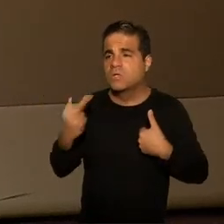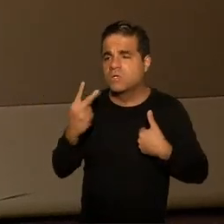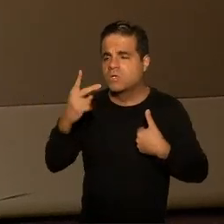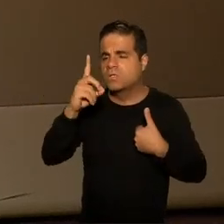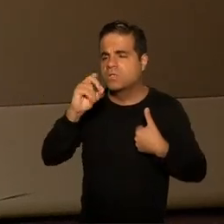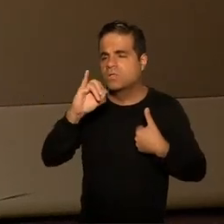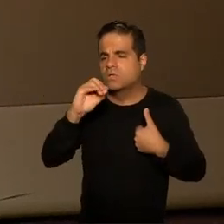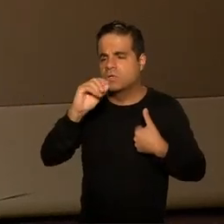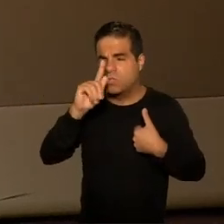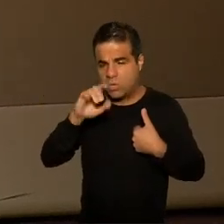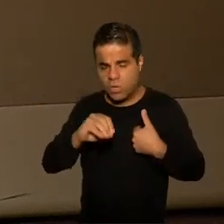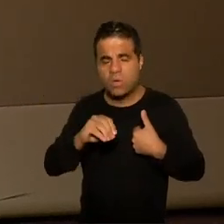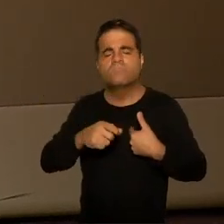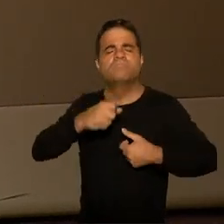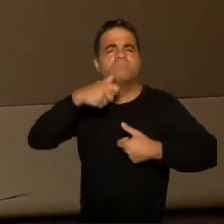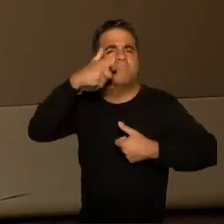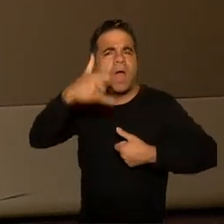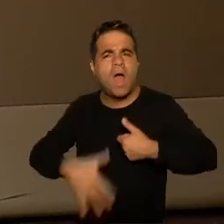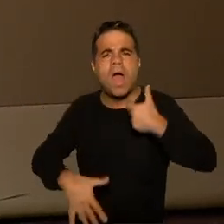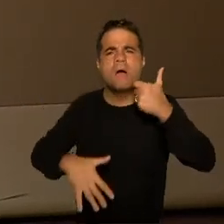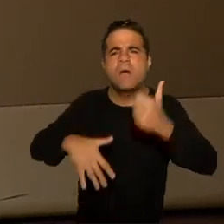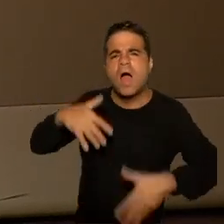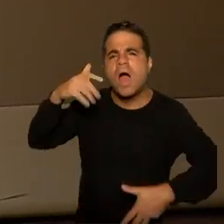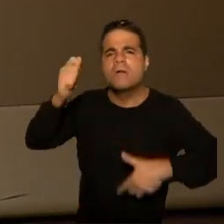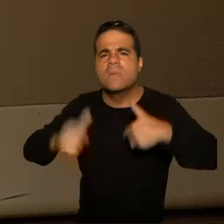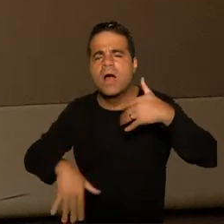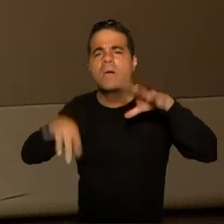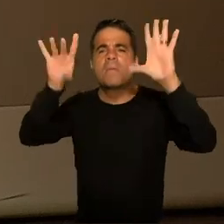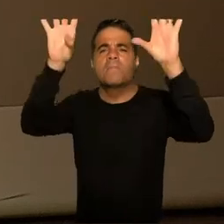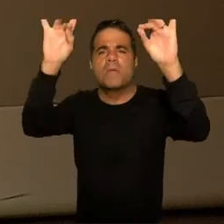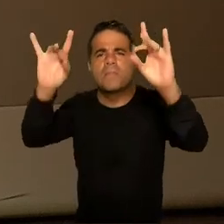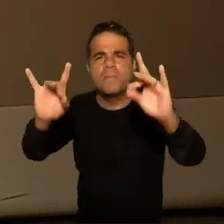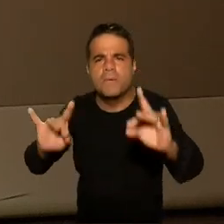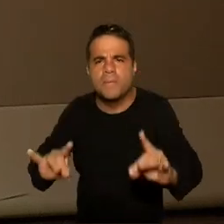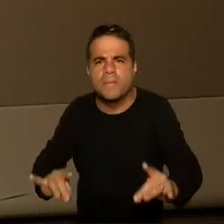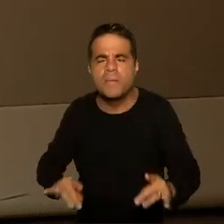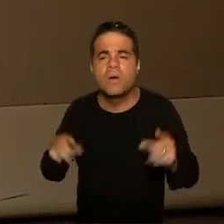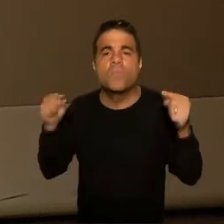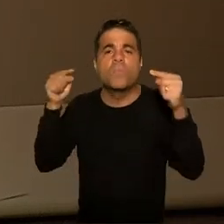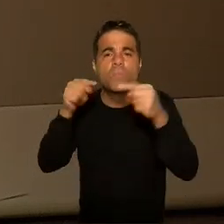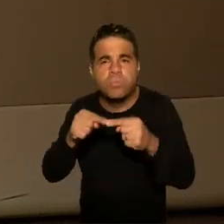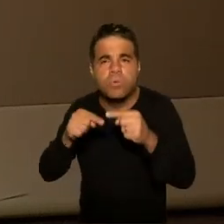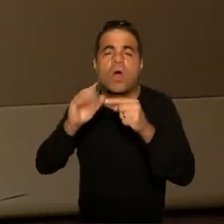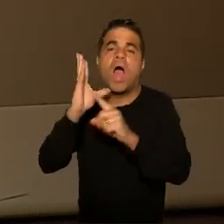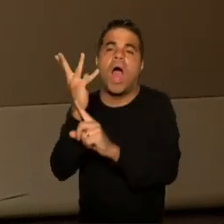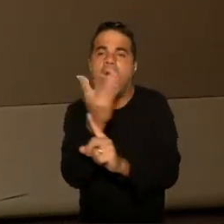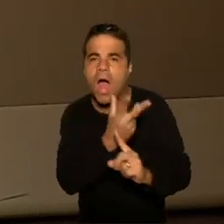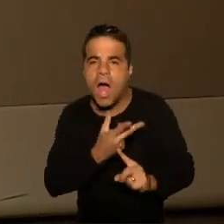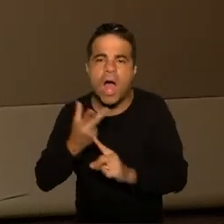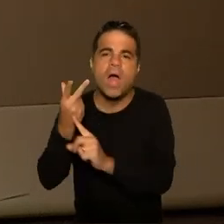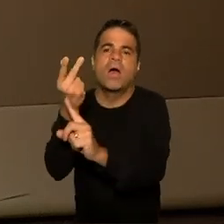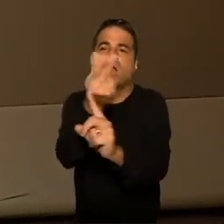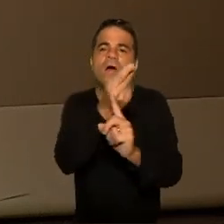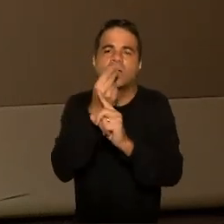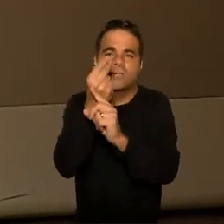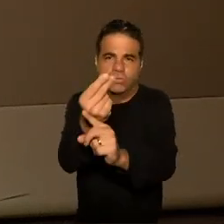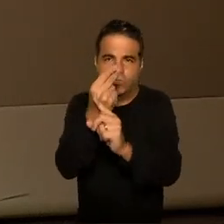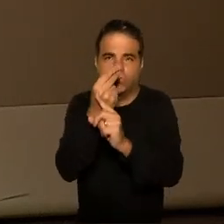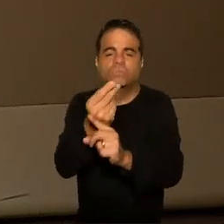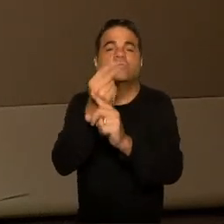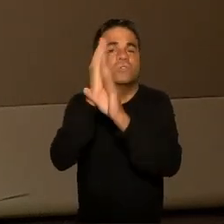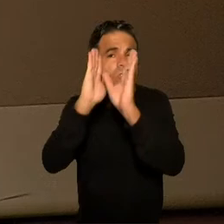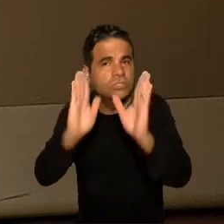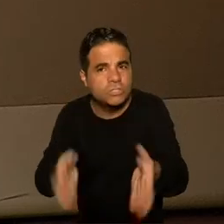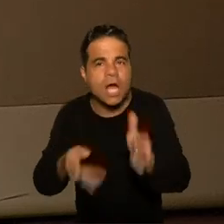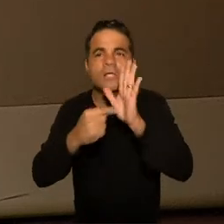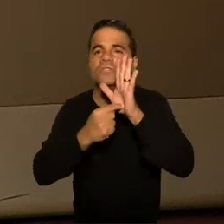vai poder falar um pouquinho mais das instituições culturais e disposições ligadas à arte contemporânea né que